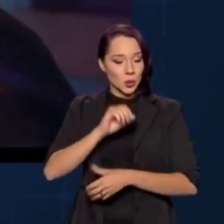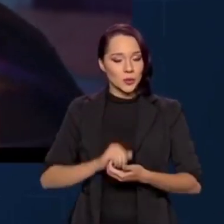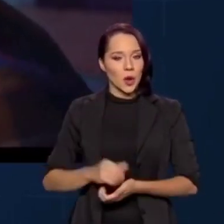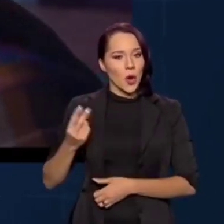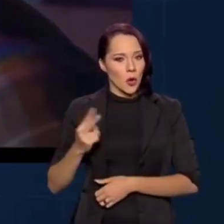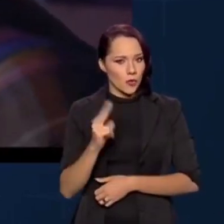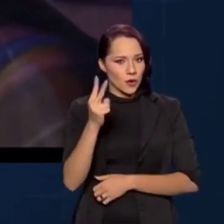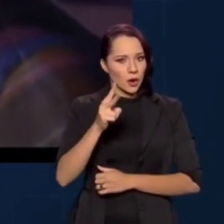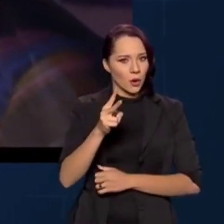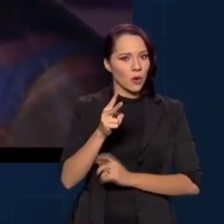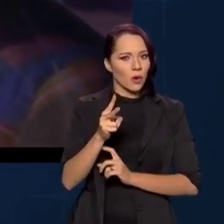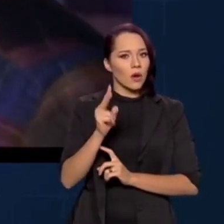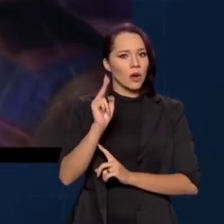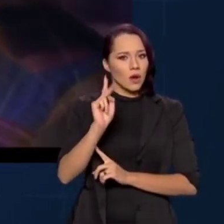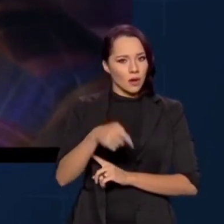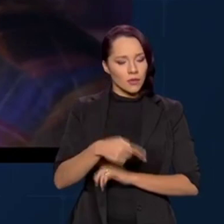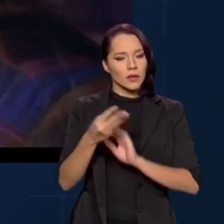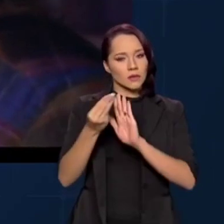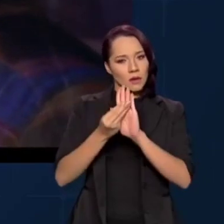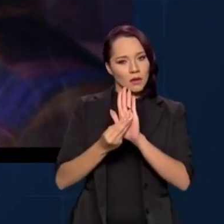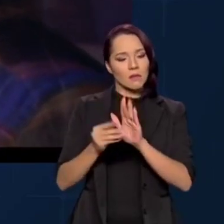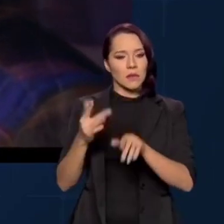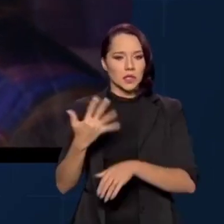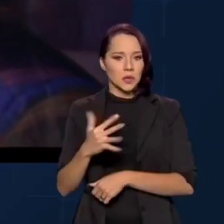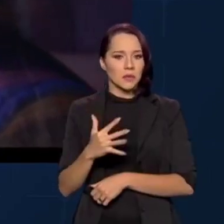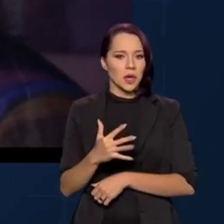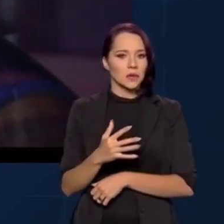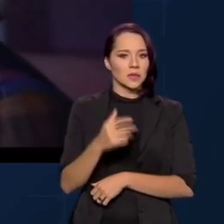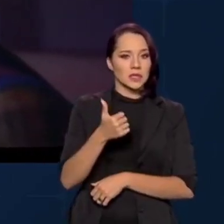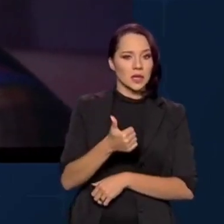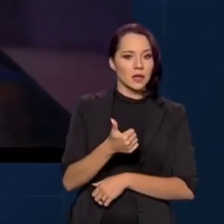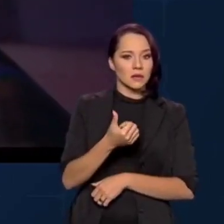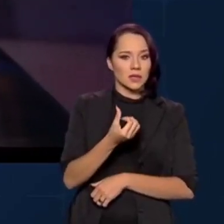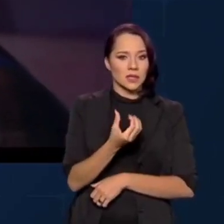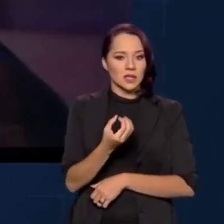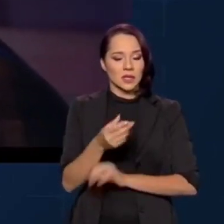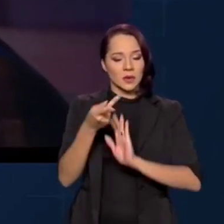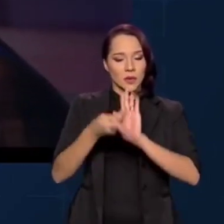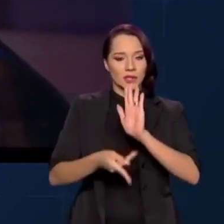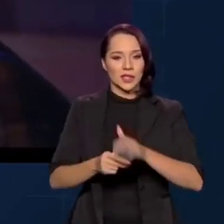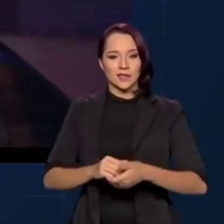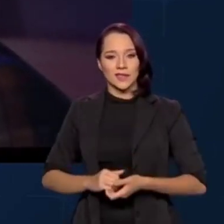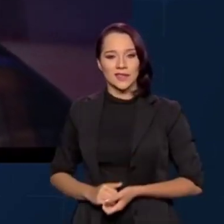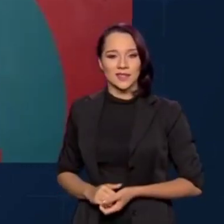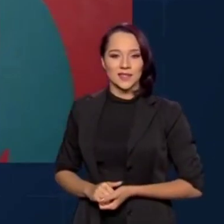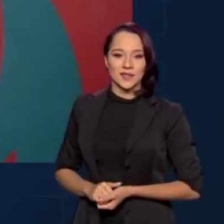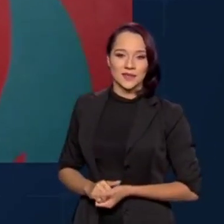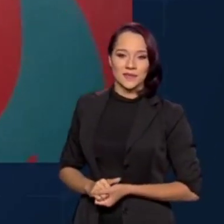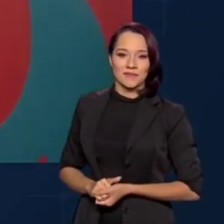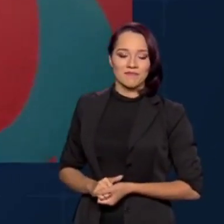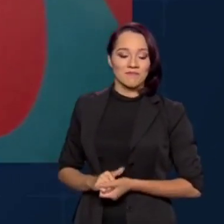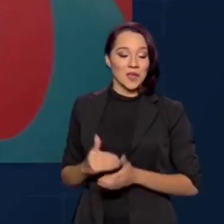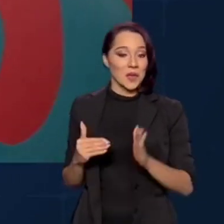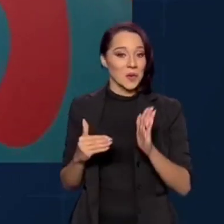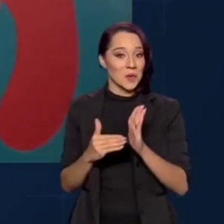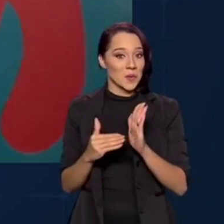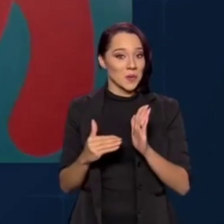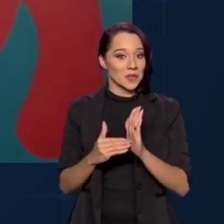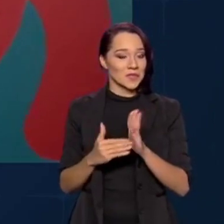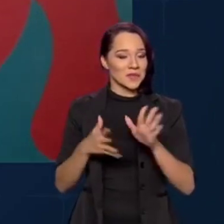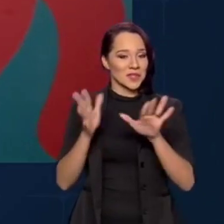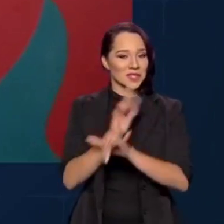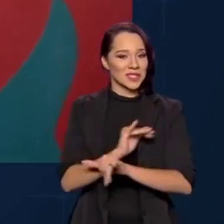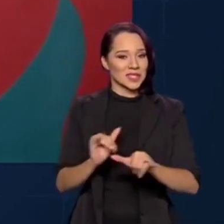da chamada pública deve contemplar pelo menos 160 projetos. E para fechar o nosso